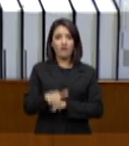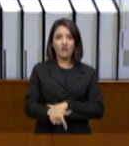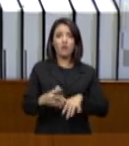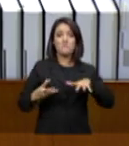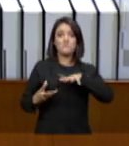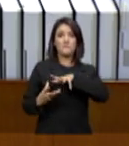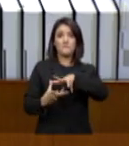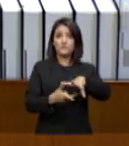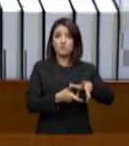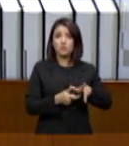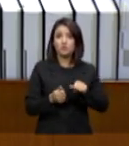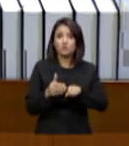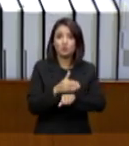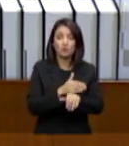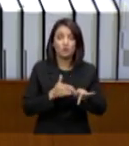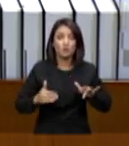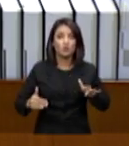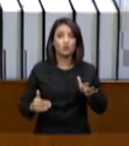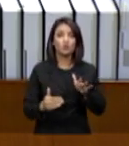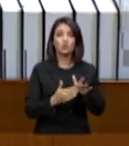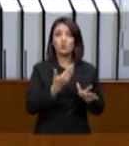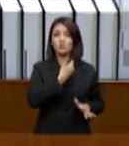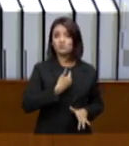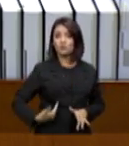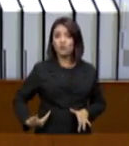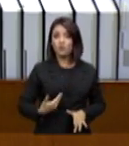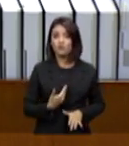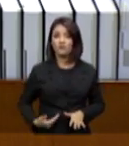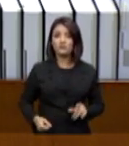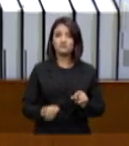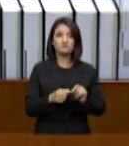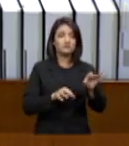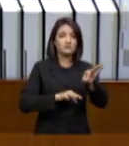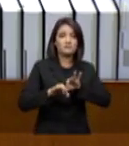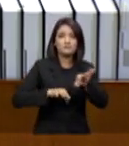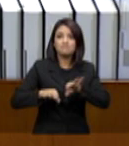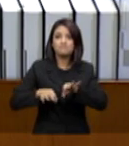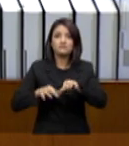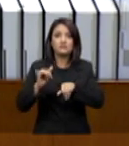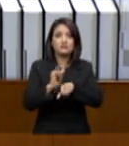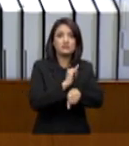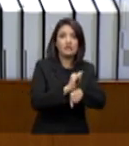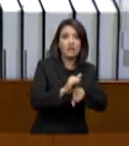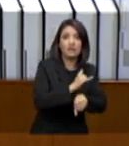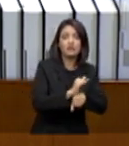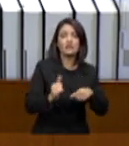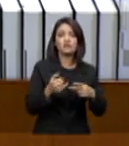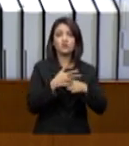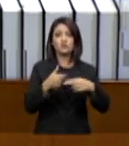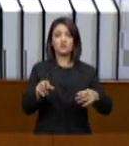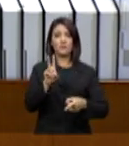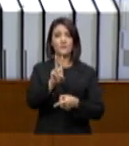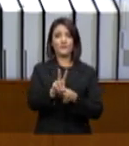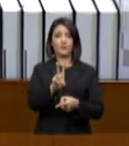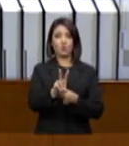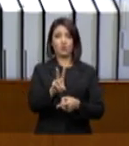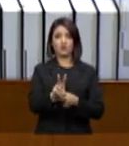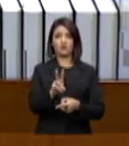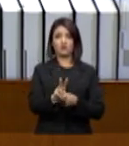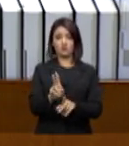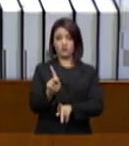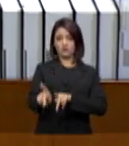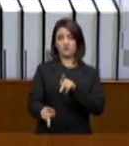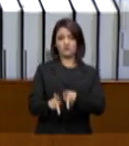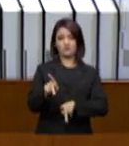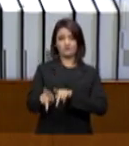do mundo todo atuam na formulação e na execução de medidas consistentes de proteção à